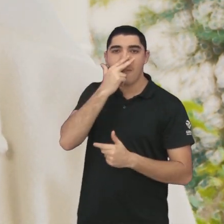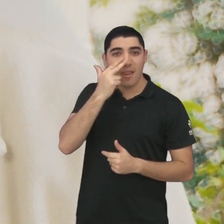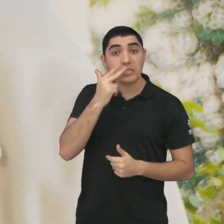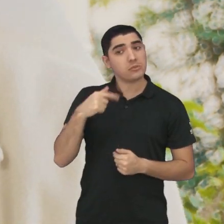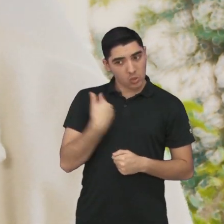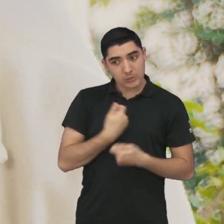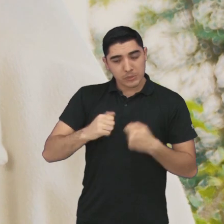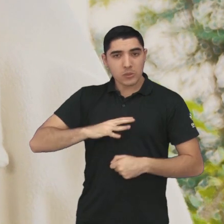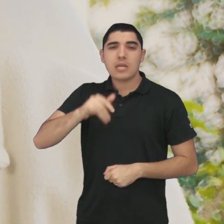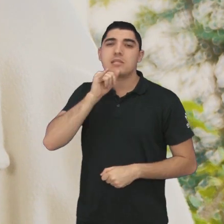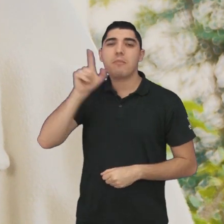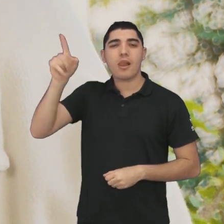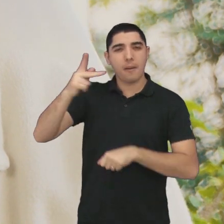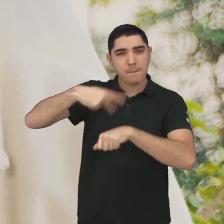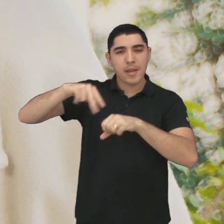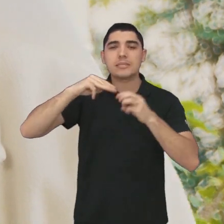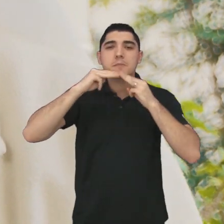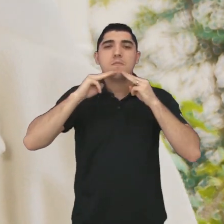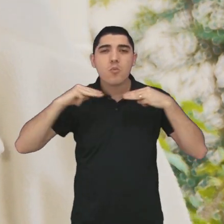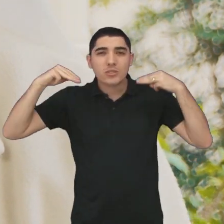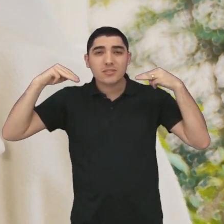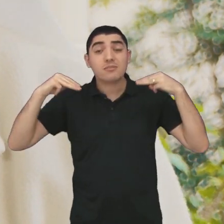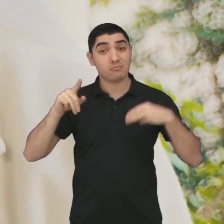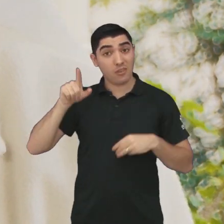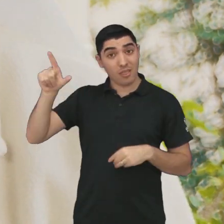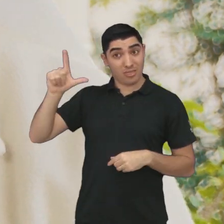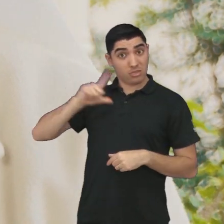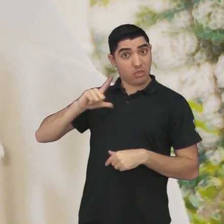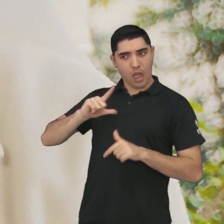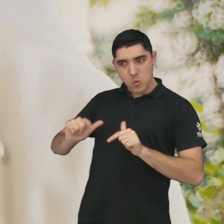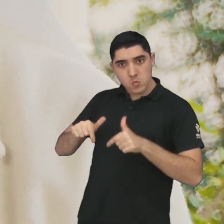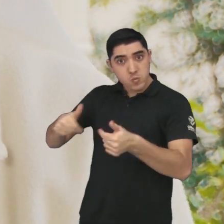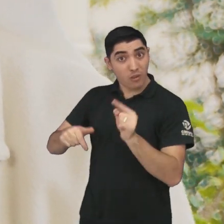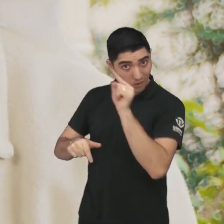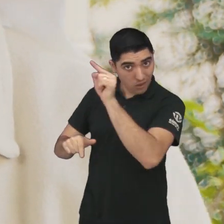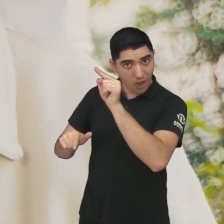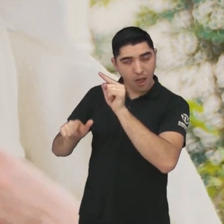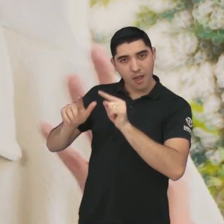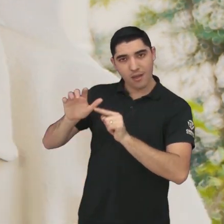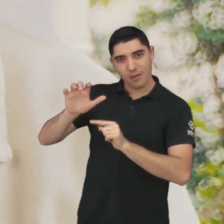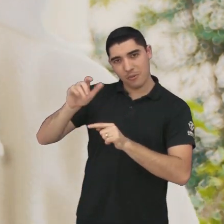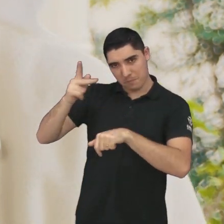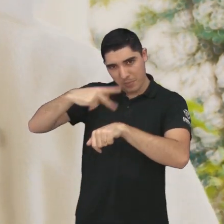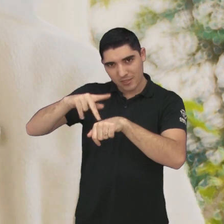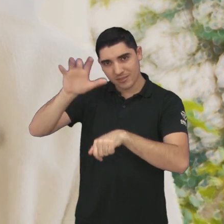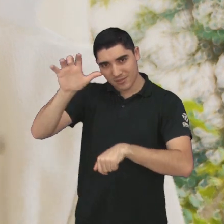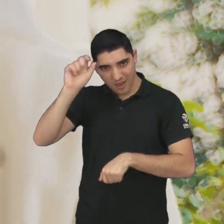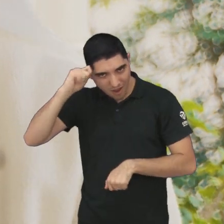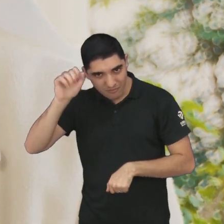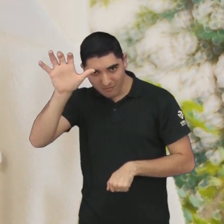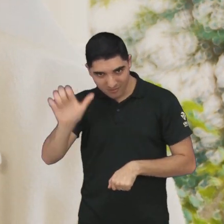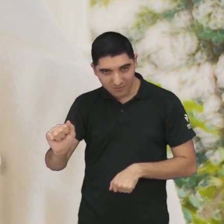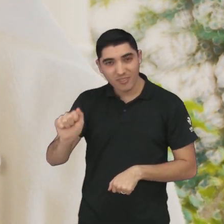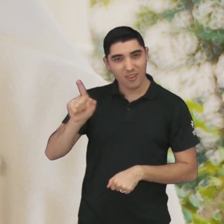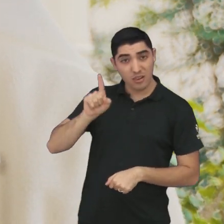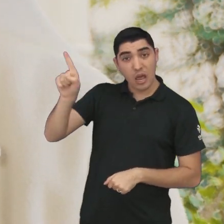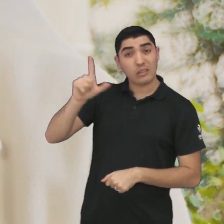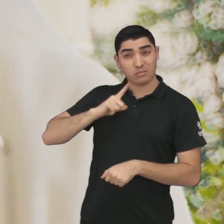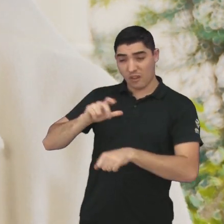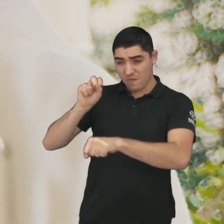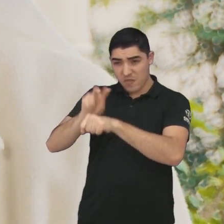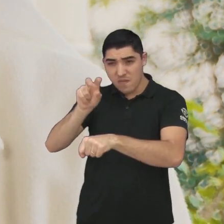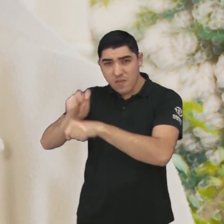Eu acho que essa coragem é uma marca própria de quem quer se doar, de quem quer se dar. E se for pensar ainda nos dias de hoje, né, se eu